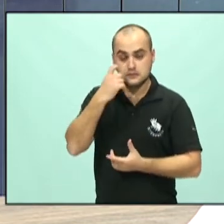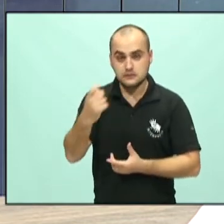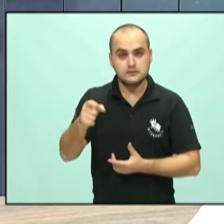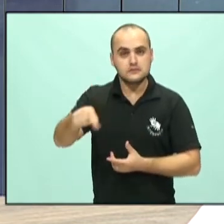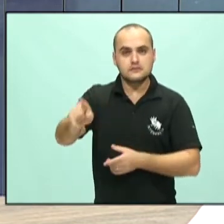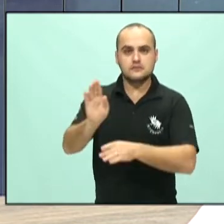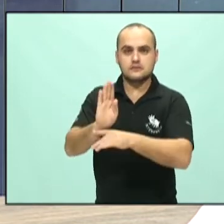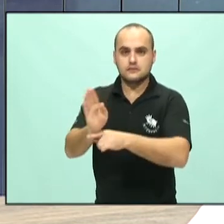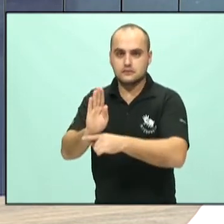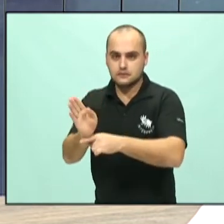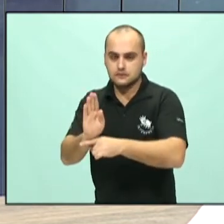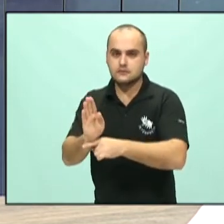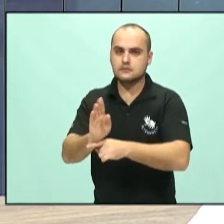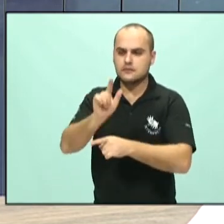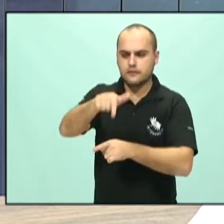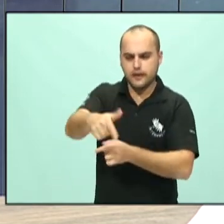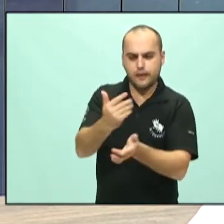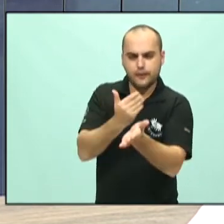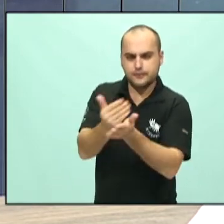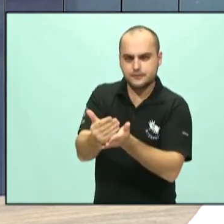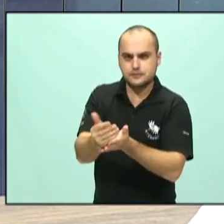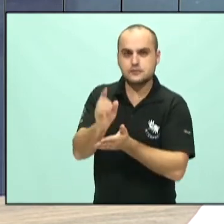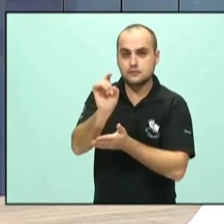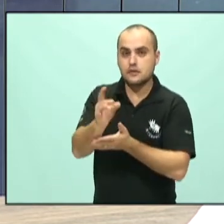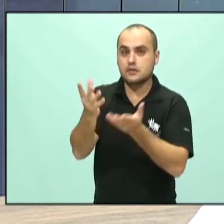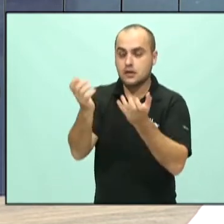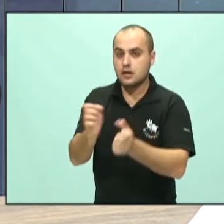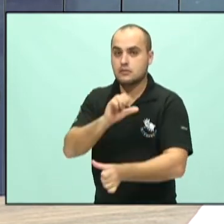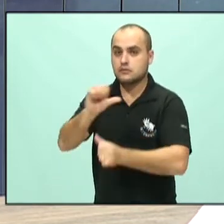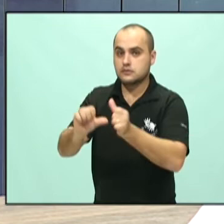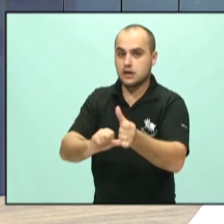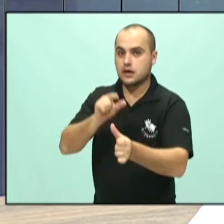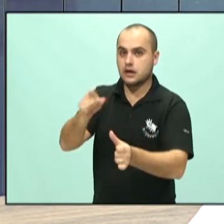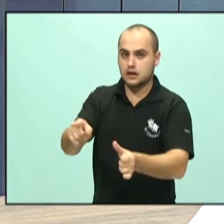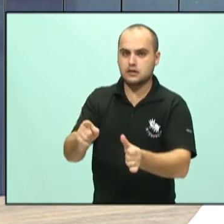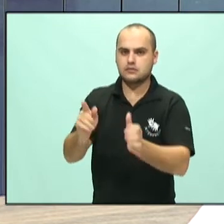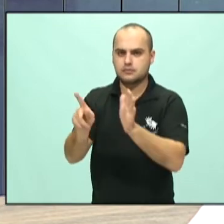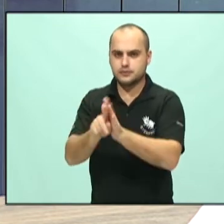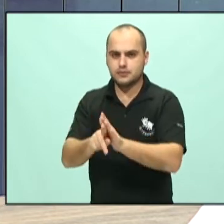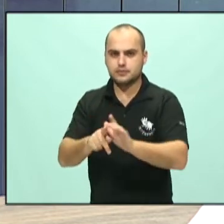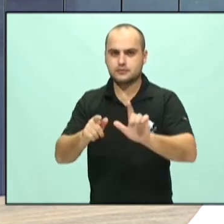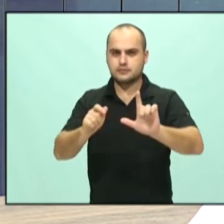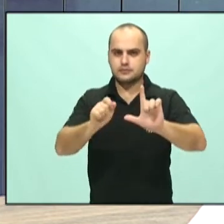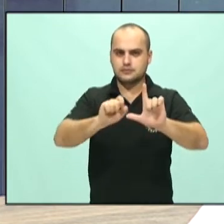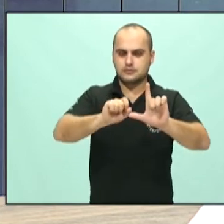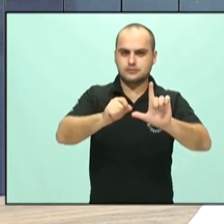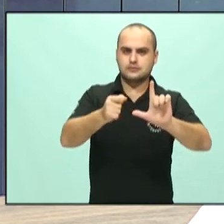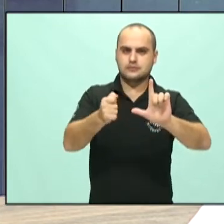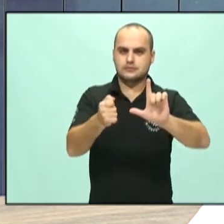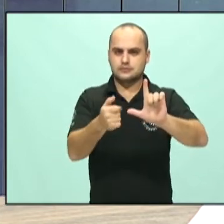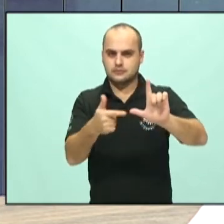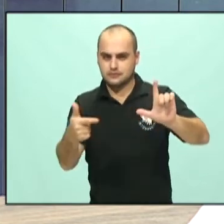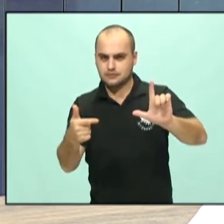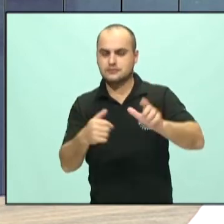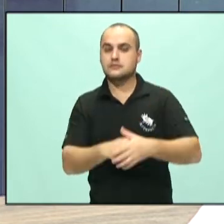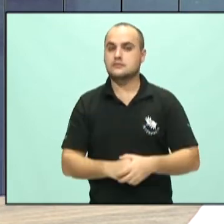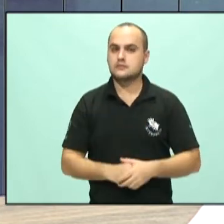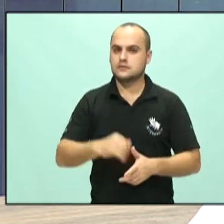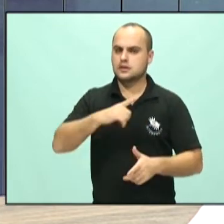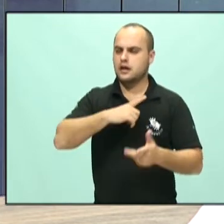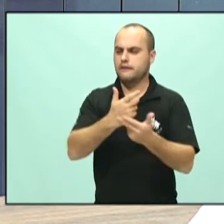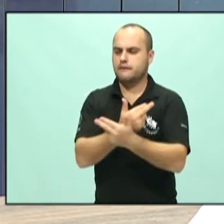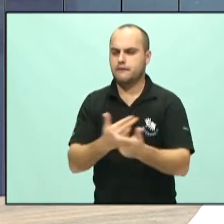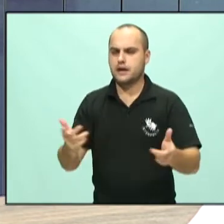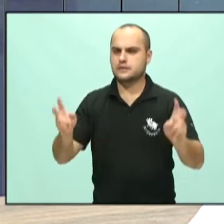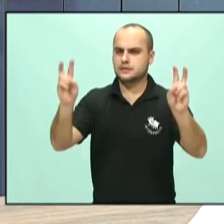fez ele como um piloto, então a gente quer transformar ele numa série, porque ele aborda vários temas tabus, então ele traz